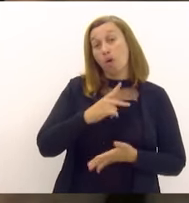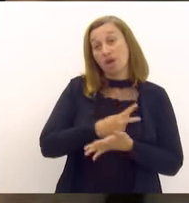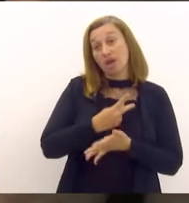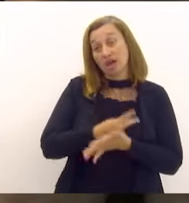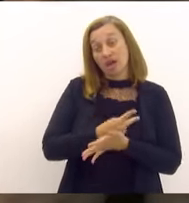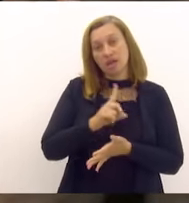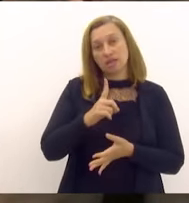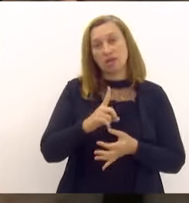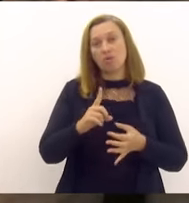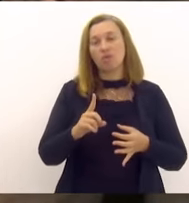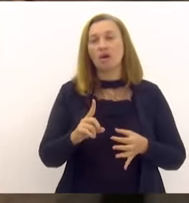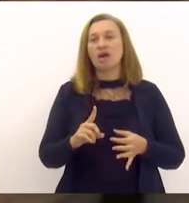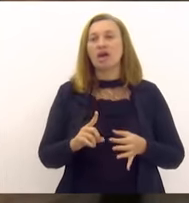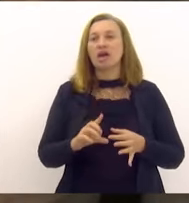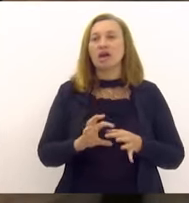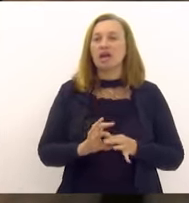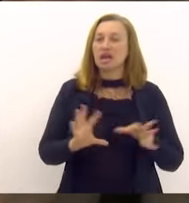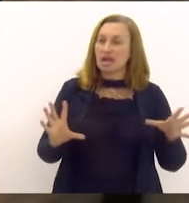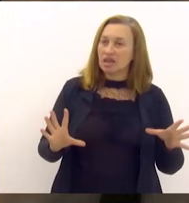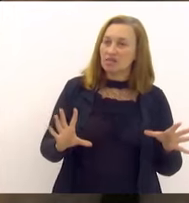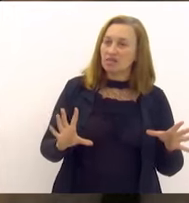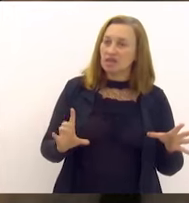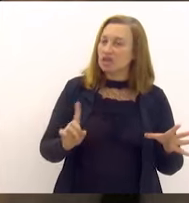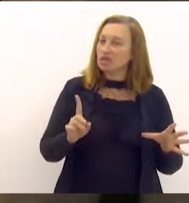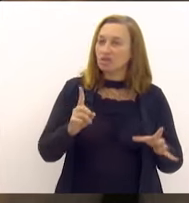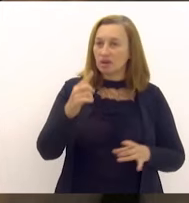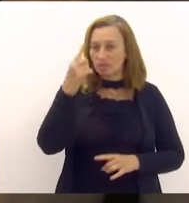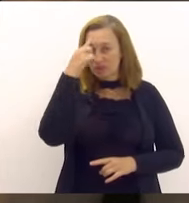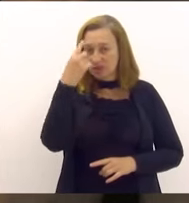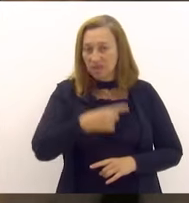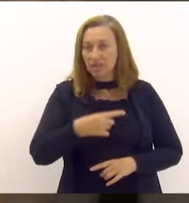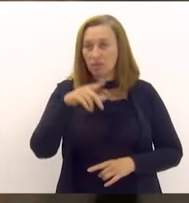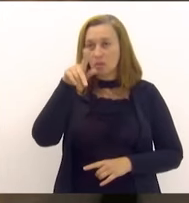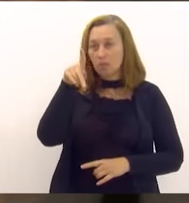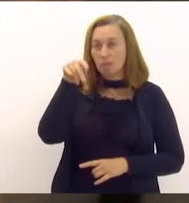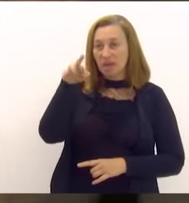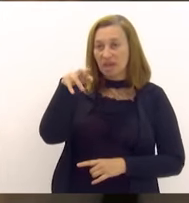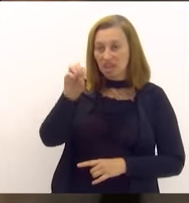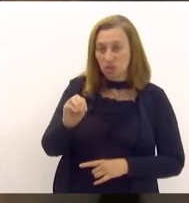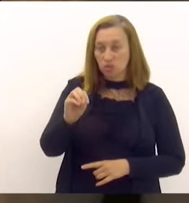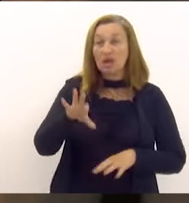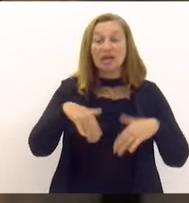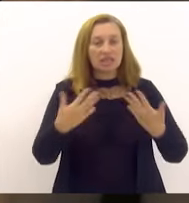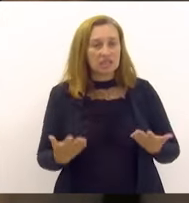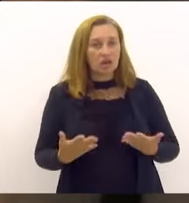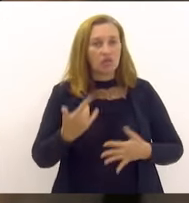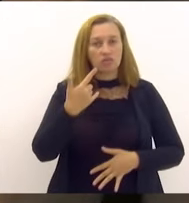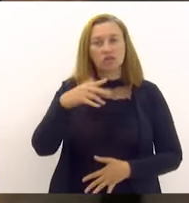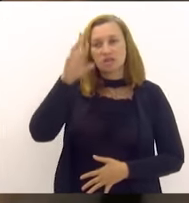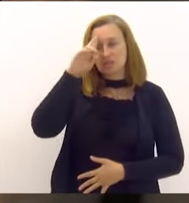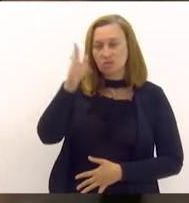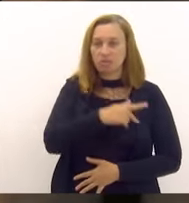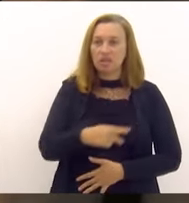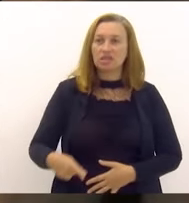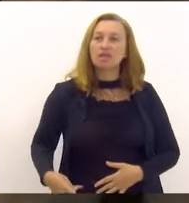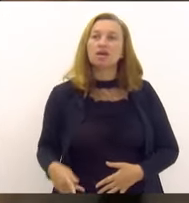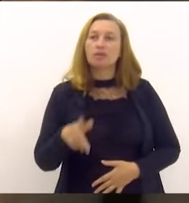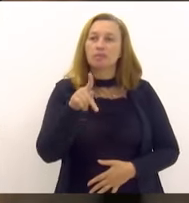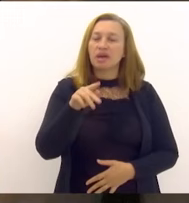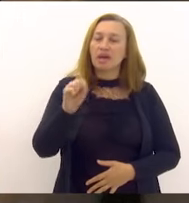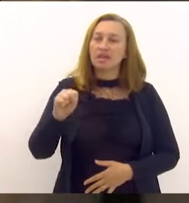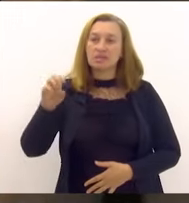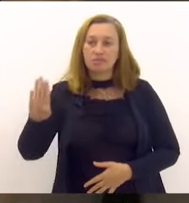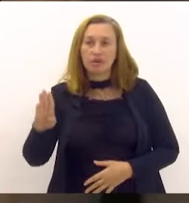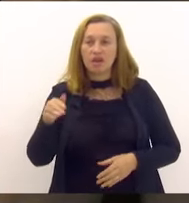autônoma, nem é autônoma, nem é comandada por um perito. Então, senhor presidente, em vista disso, o PSB